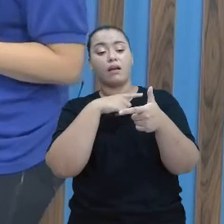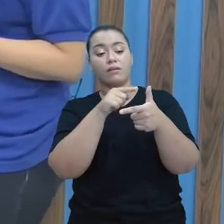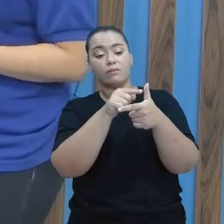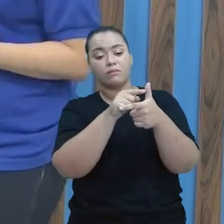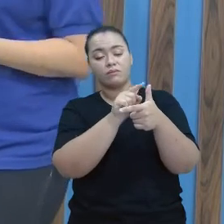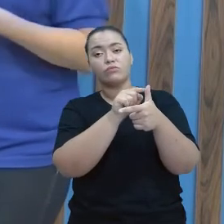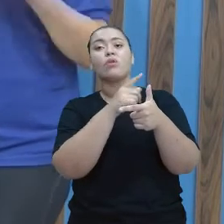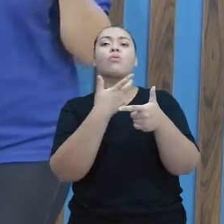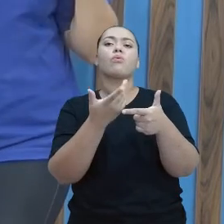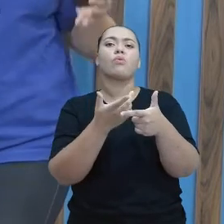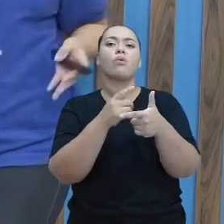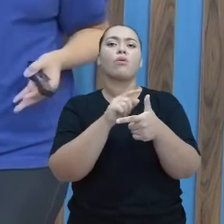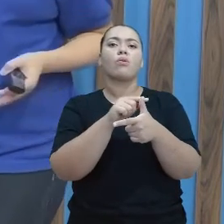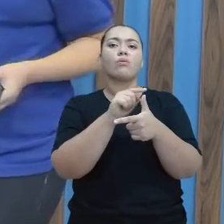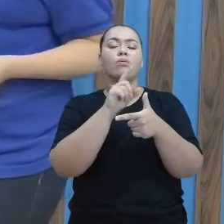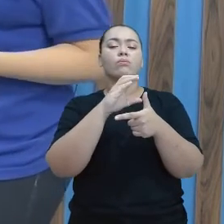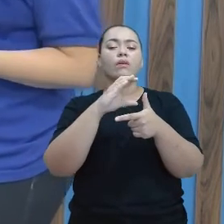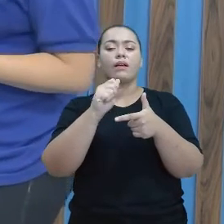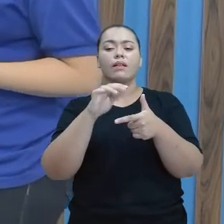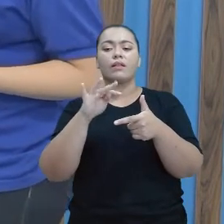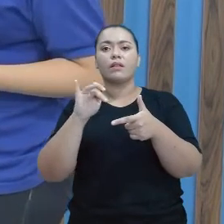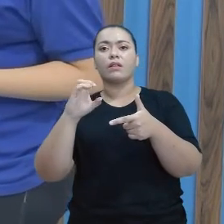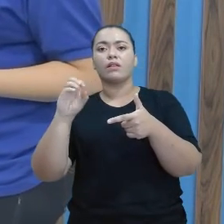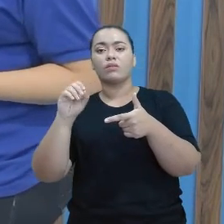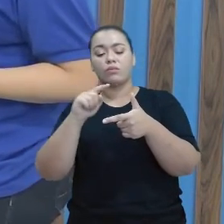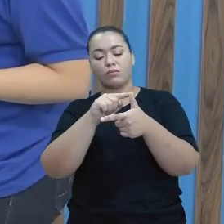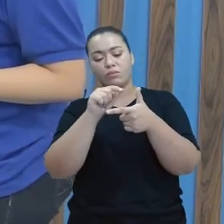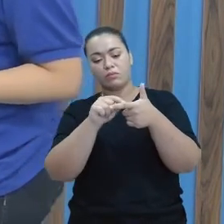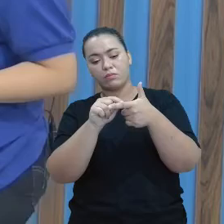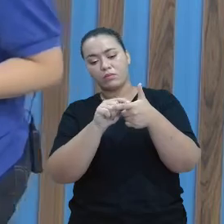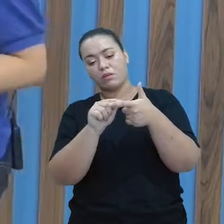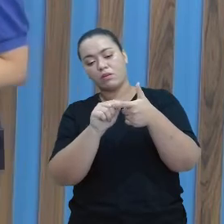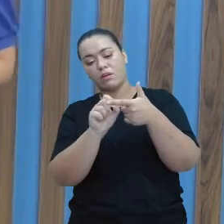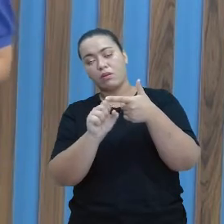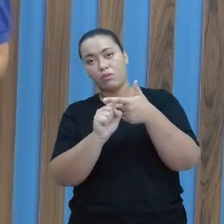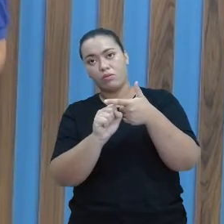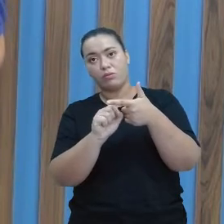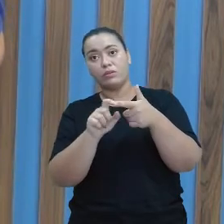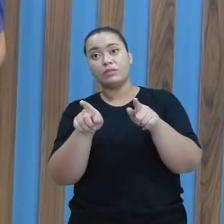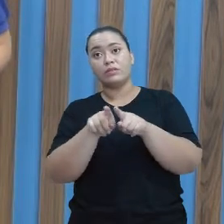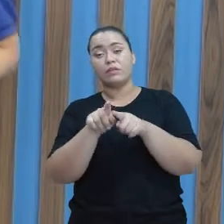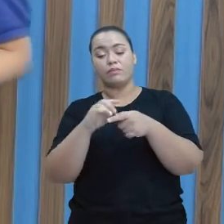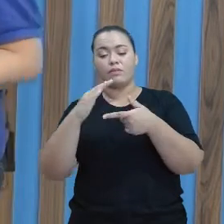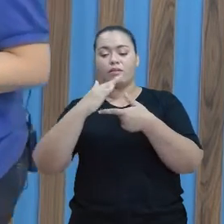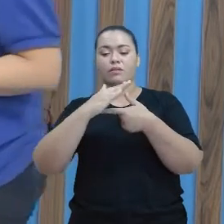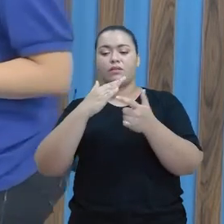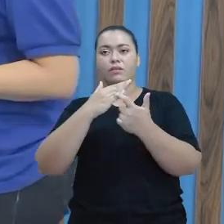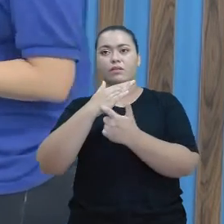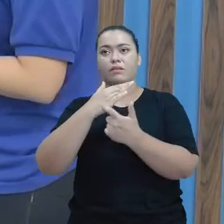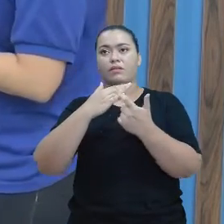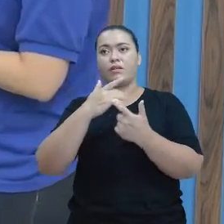oposto, né? Então, o cateto oposto vai ser o 8 e a minha hipotenusa agora vai ser o 10. Então, a gente vai ter que a